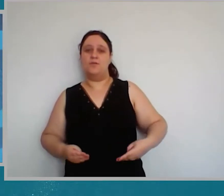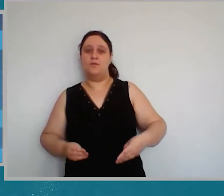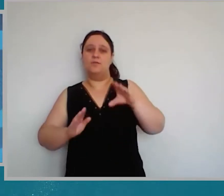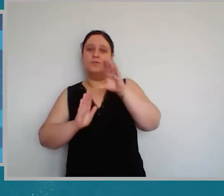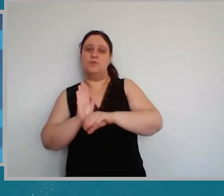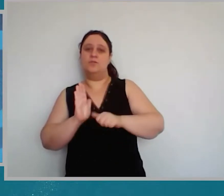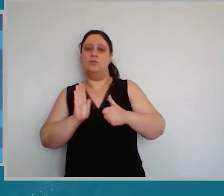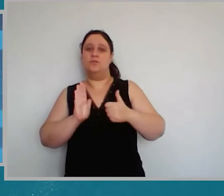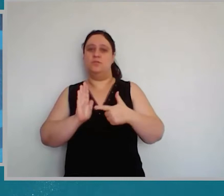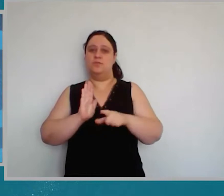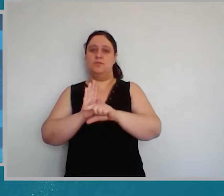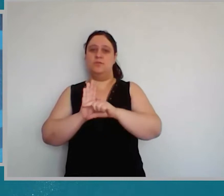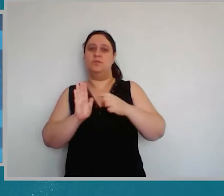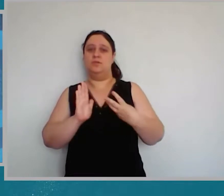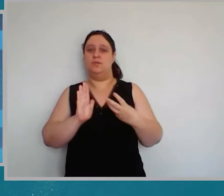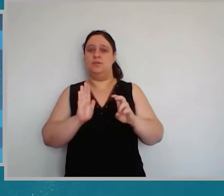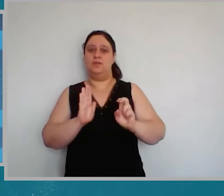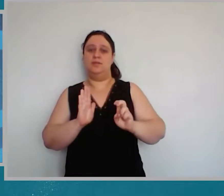Nosso rei chegou.